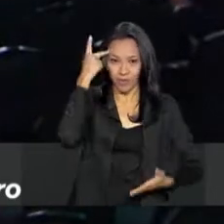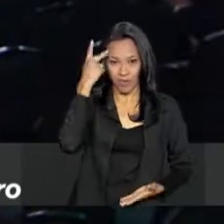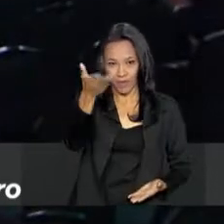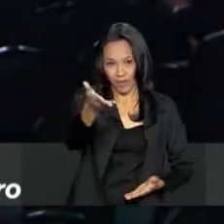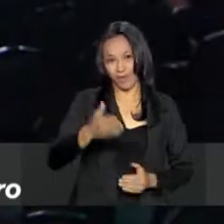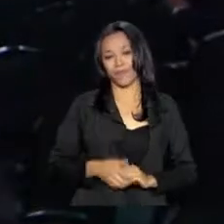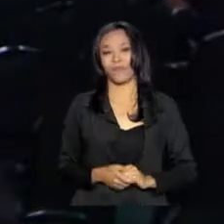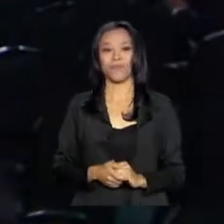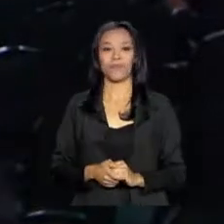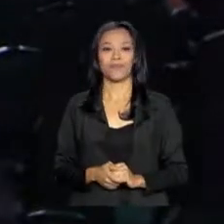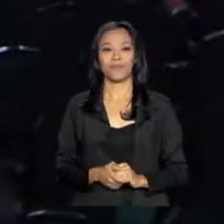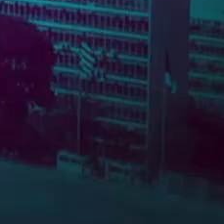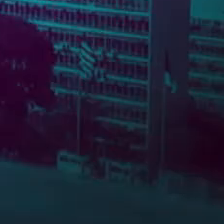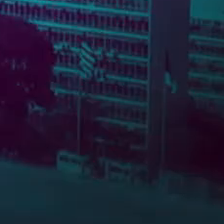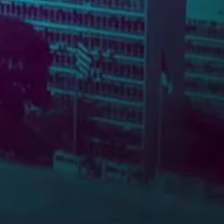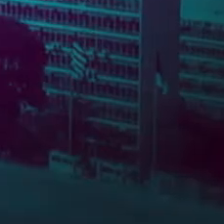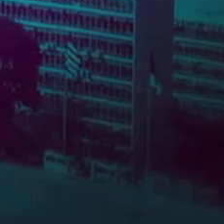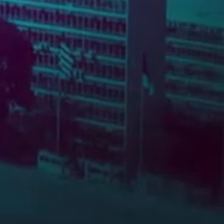leandro alarcón